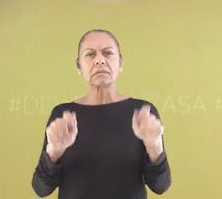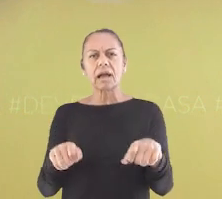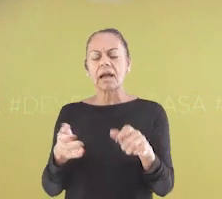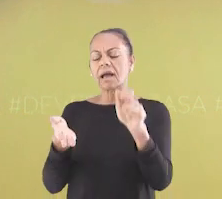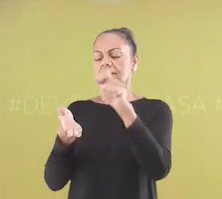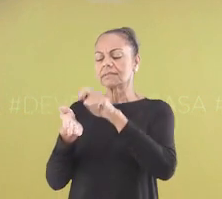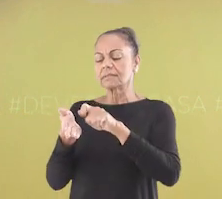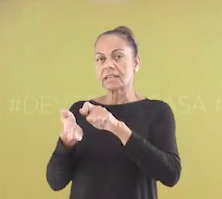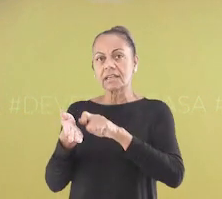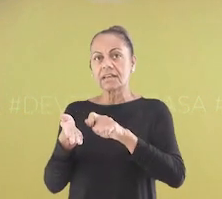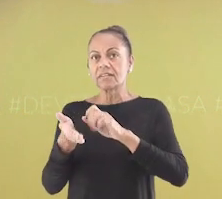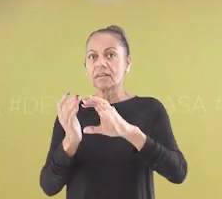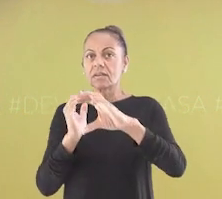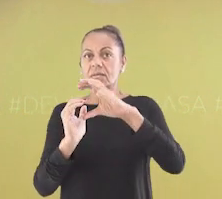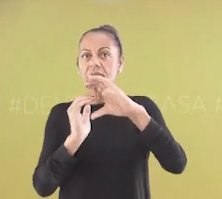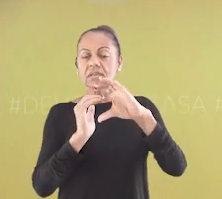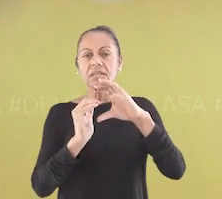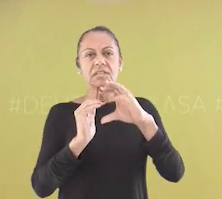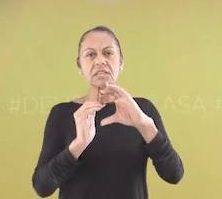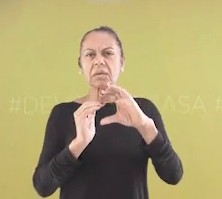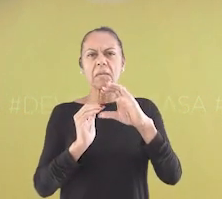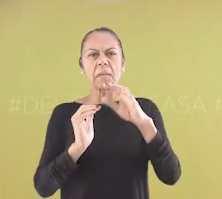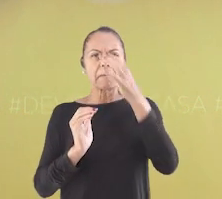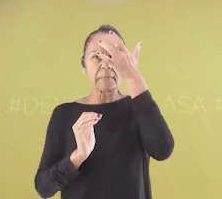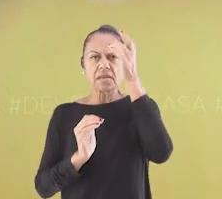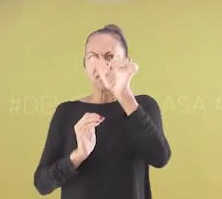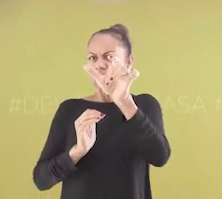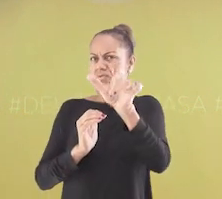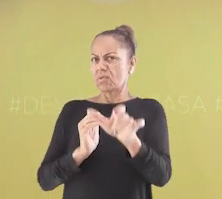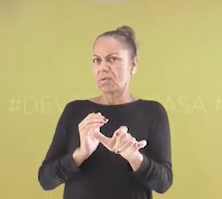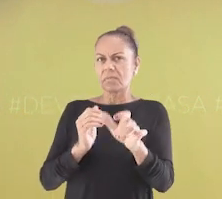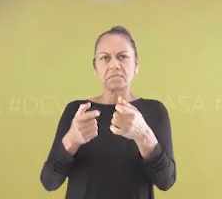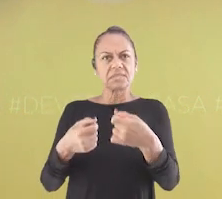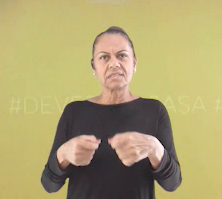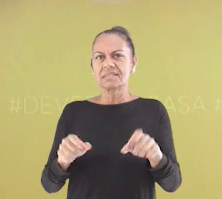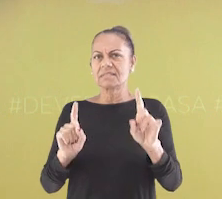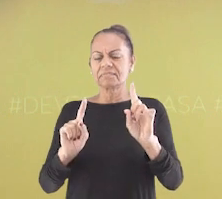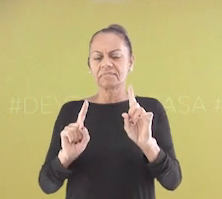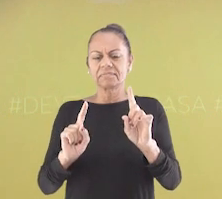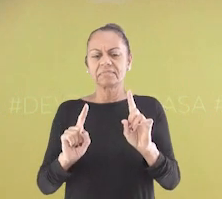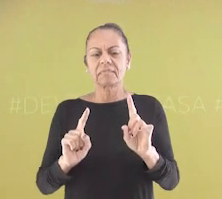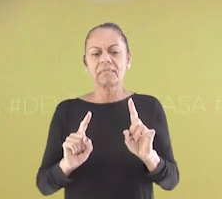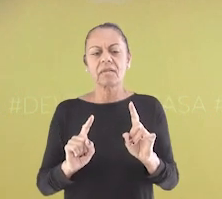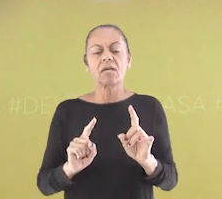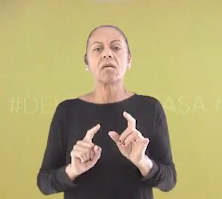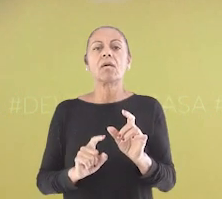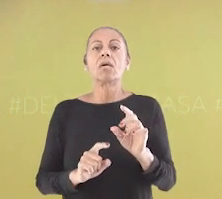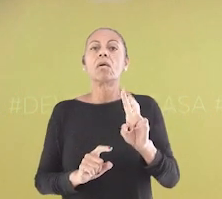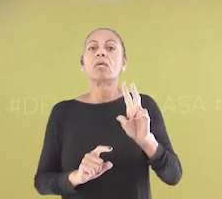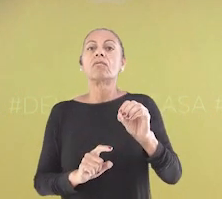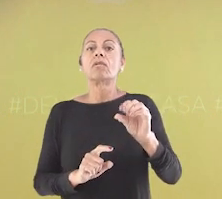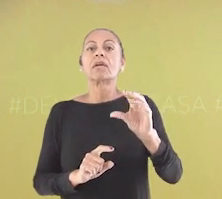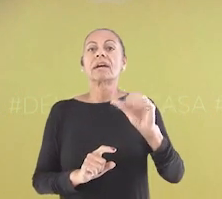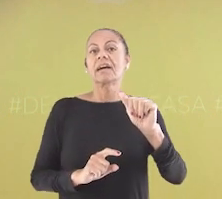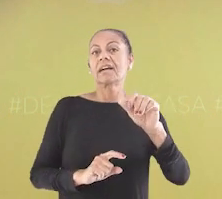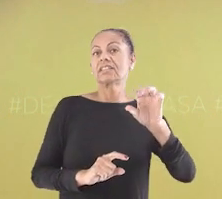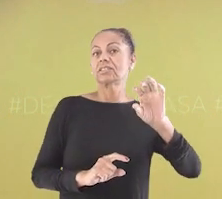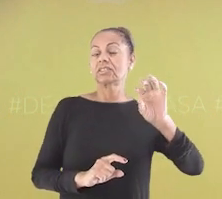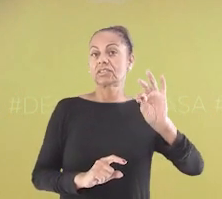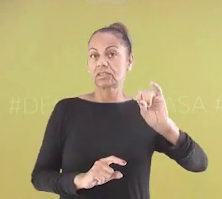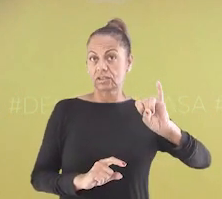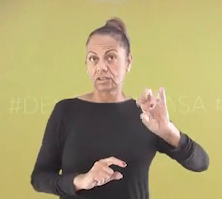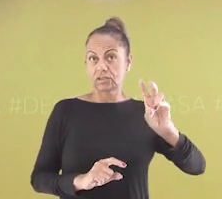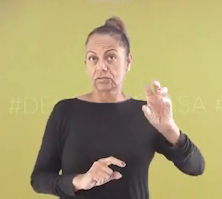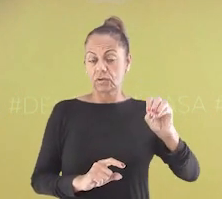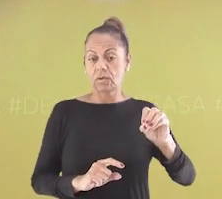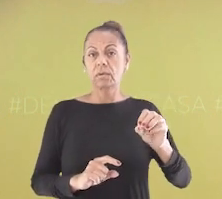podemos escrever diretamente ao veículo de comunicação, sem precisar especificar alguma pessoa. Observem que aqui, no vocativo,